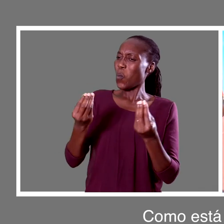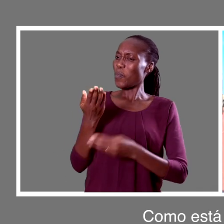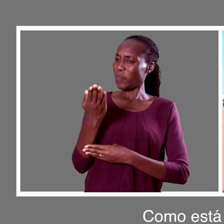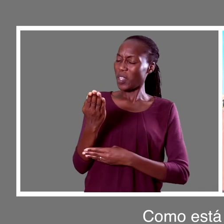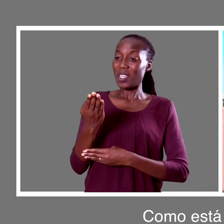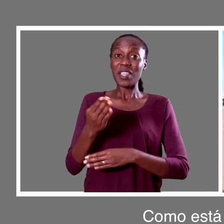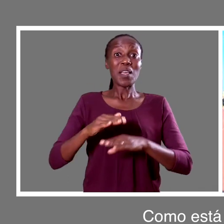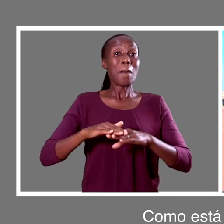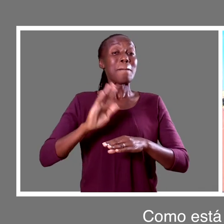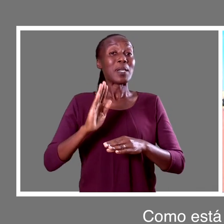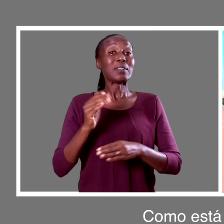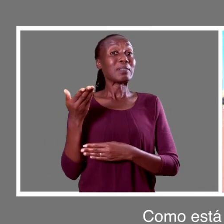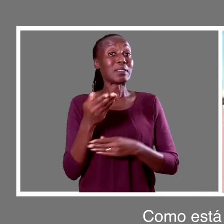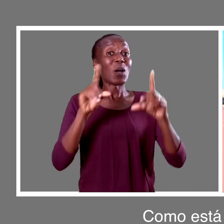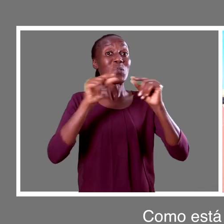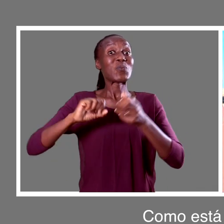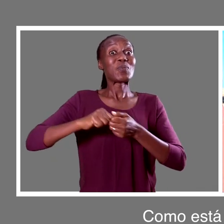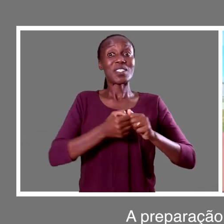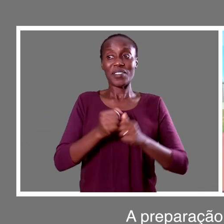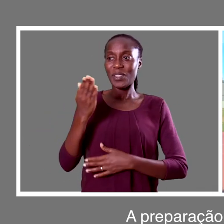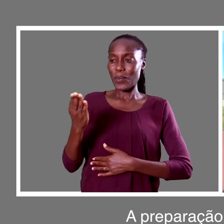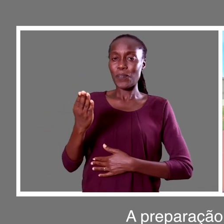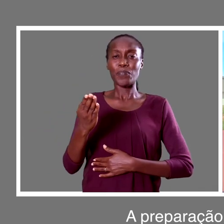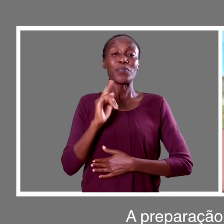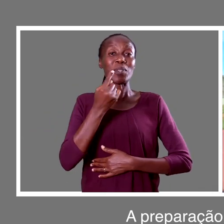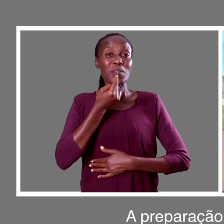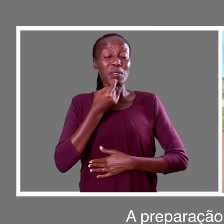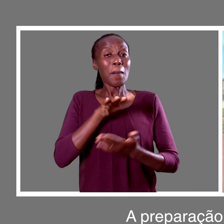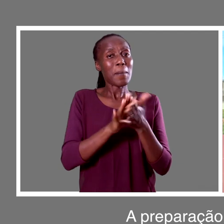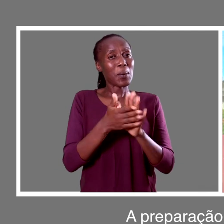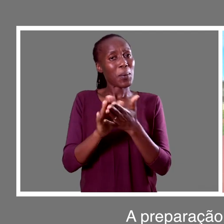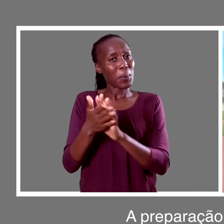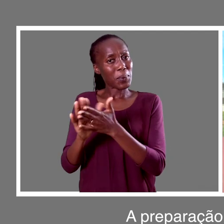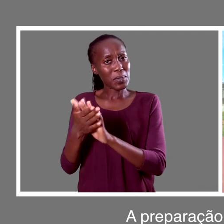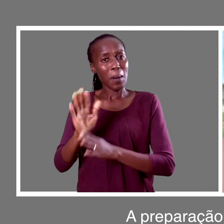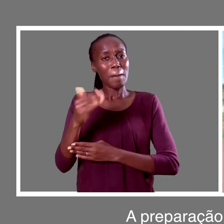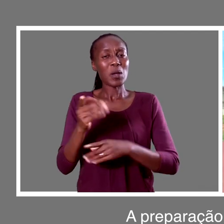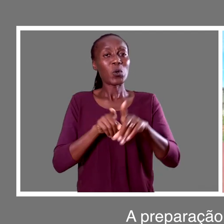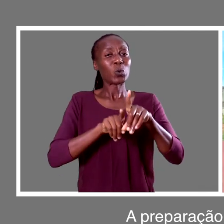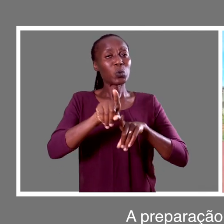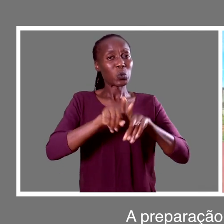para este grande desafio? A preparação para os Jogos